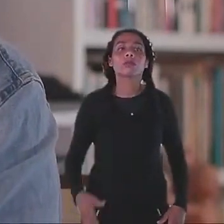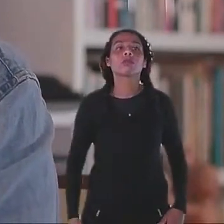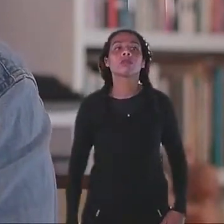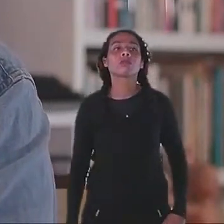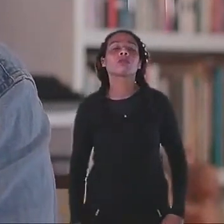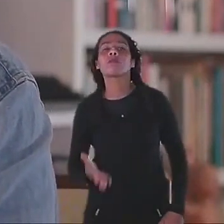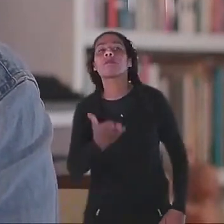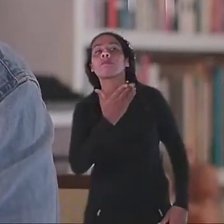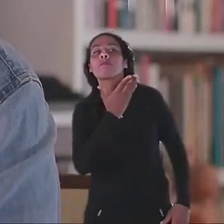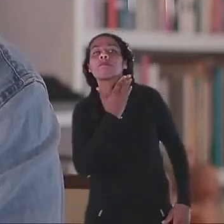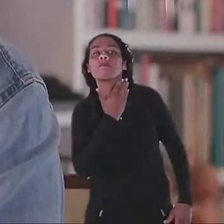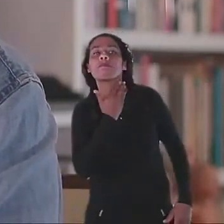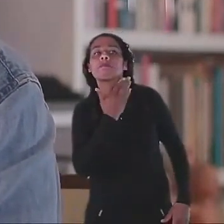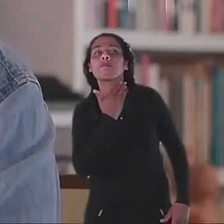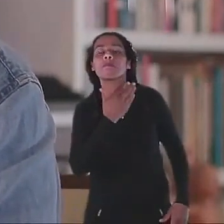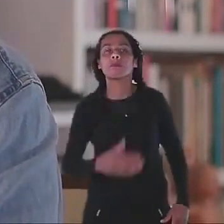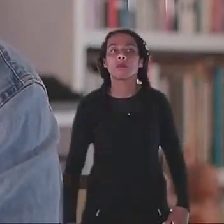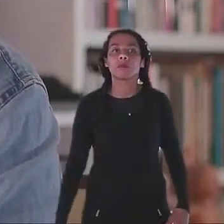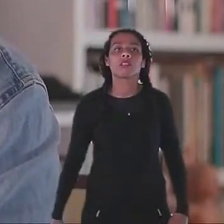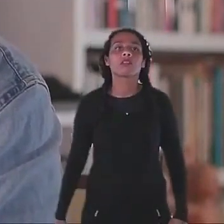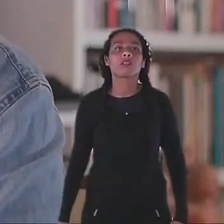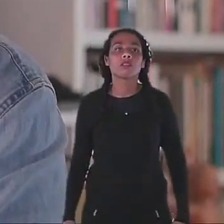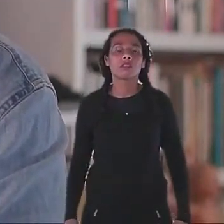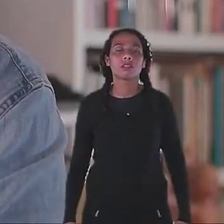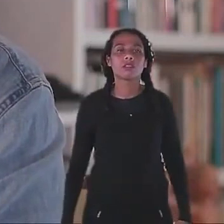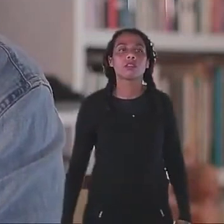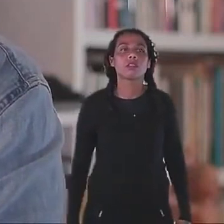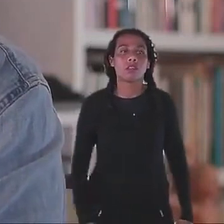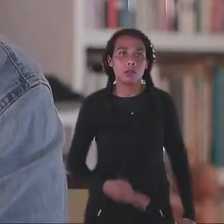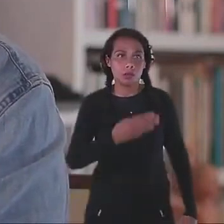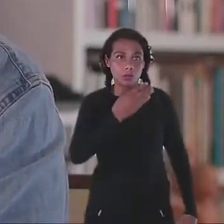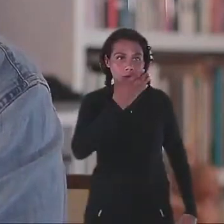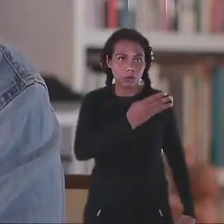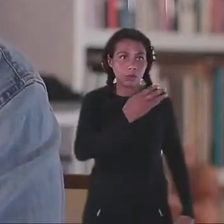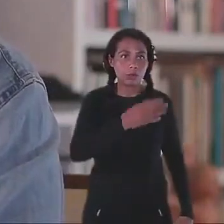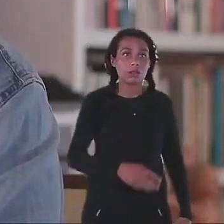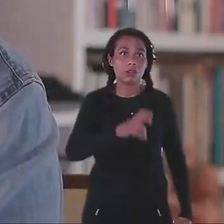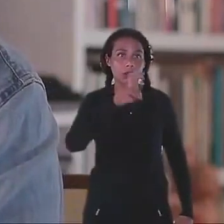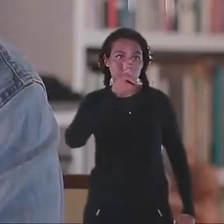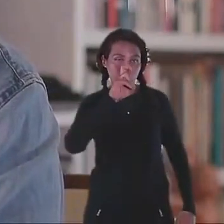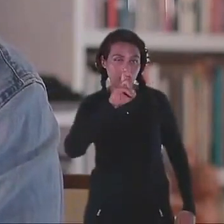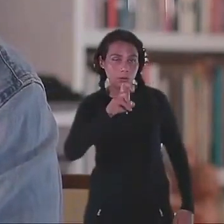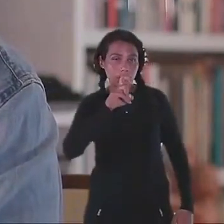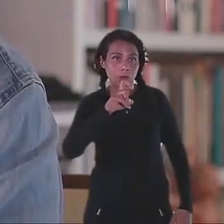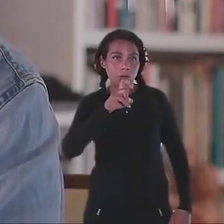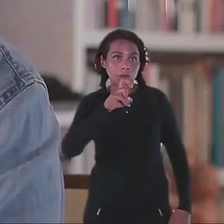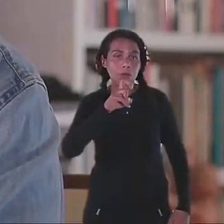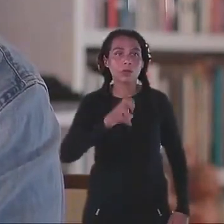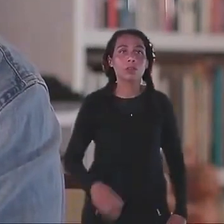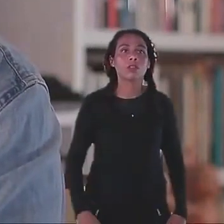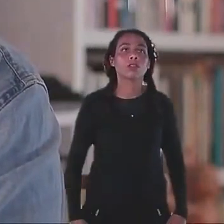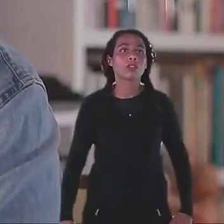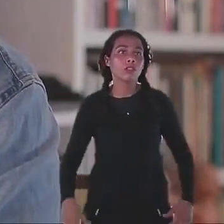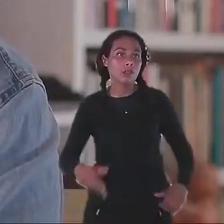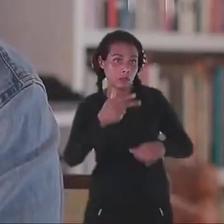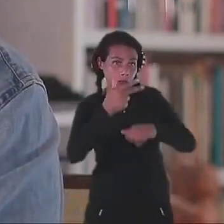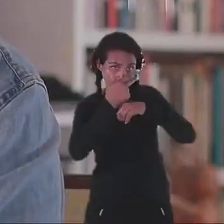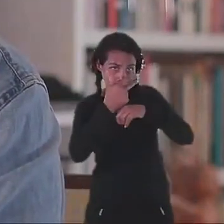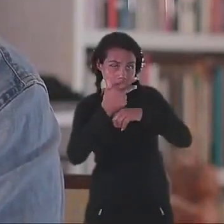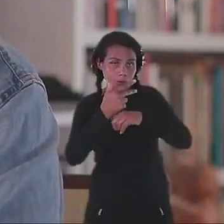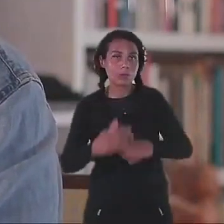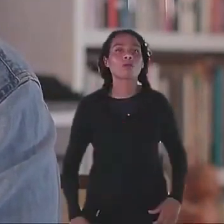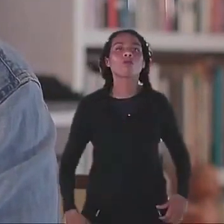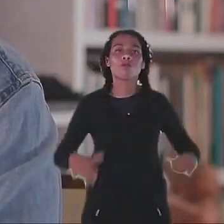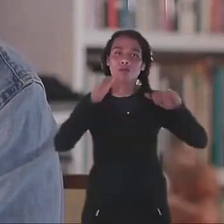tem quase 450 programas gravados ao longo desses anos todos. Vale a pena maratonar,